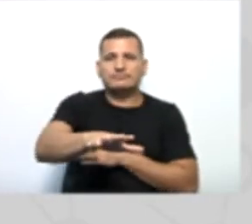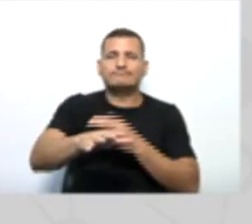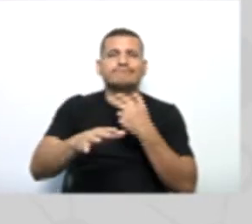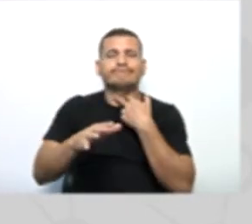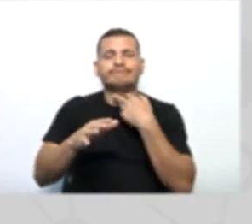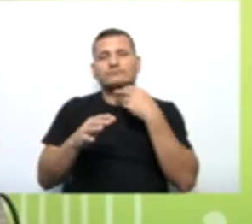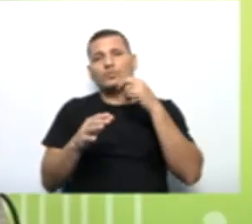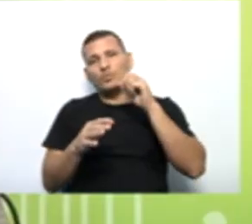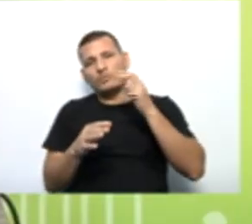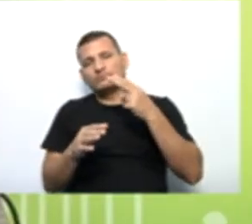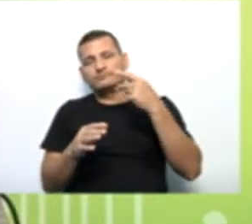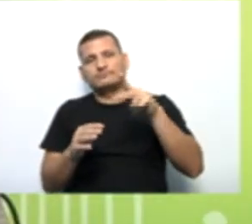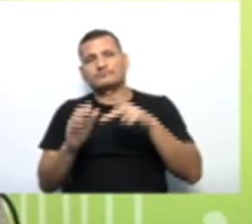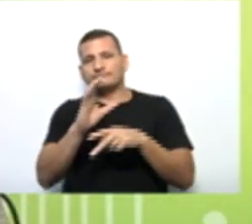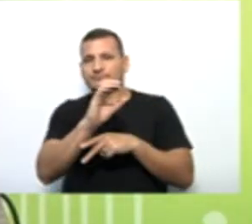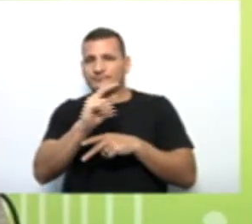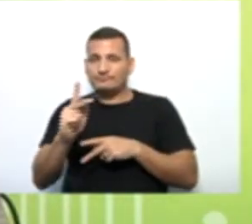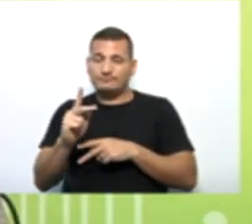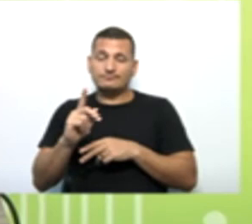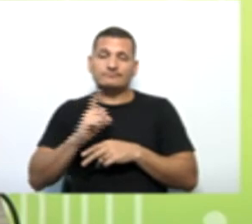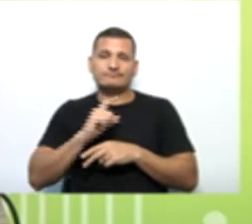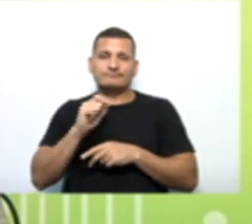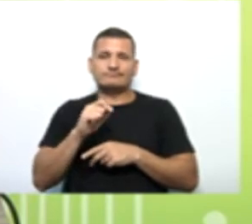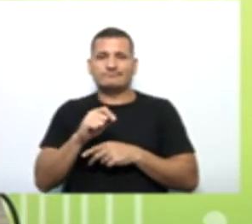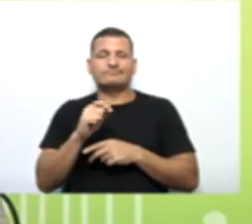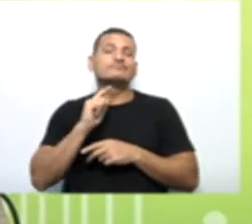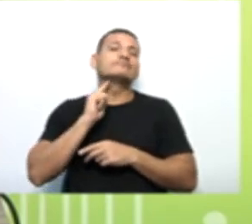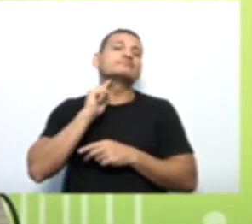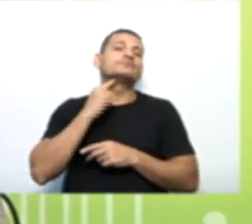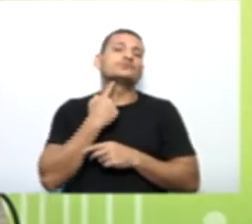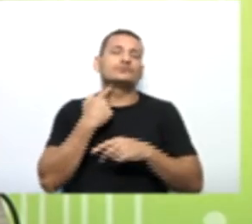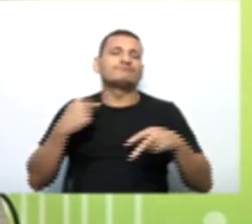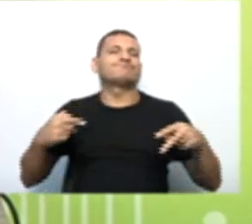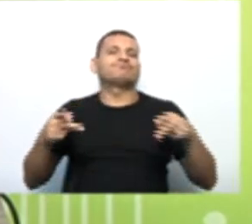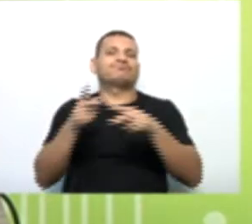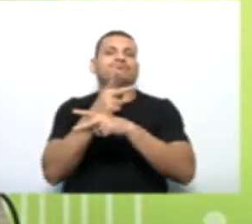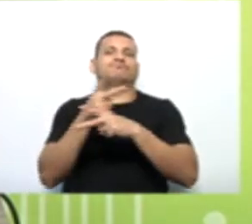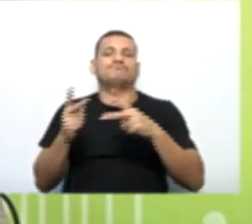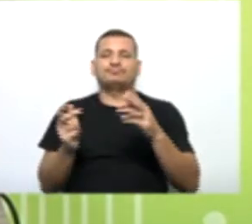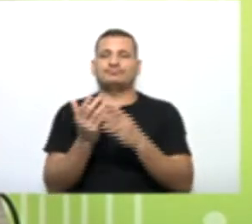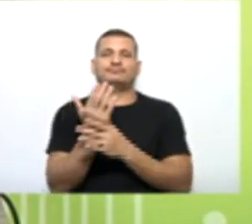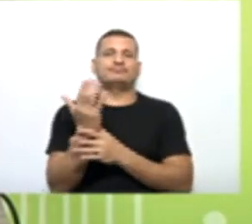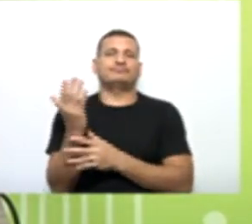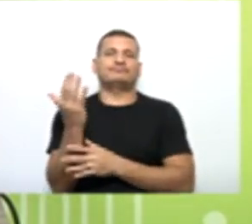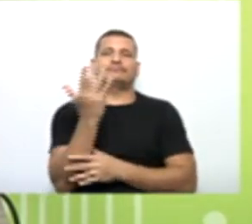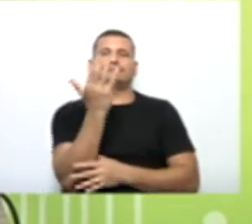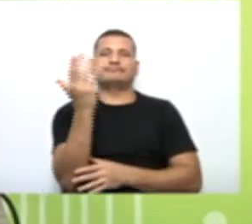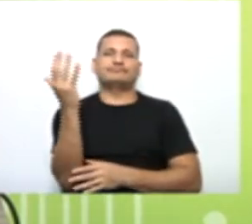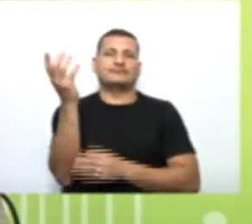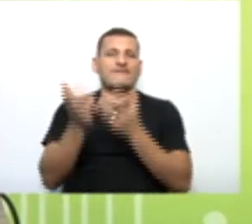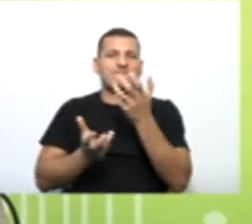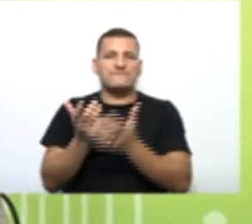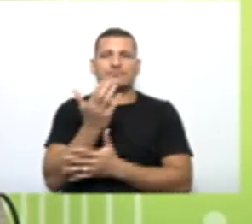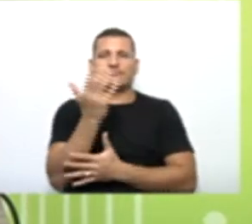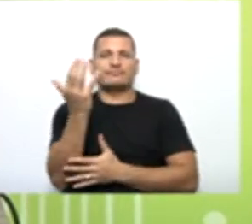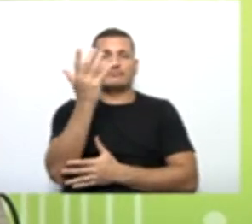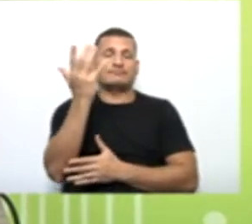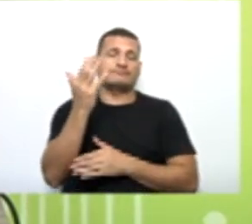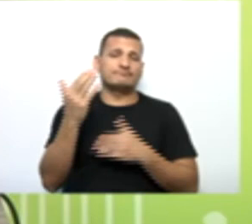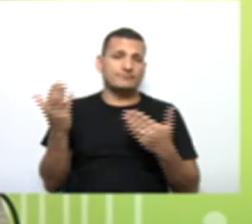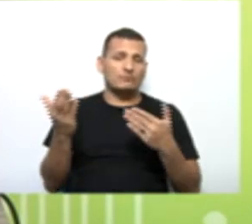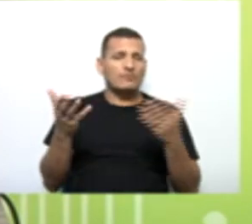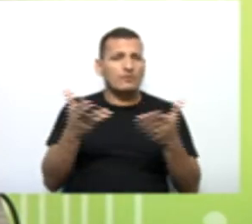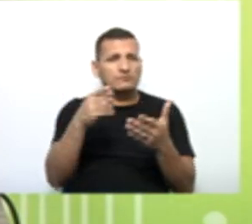ar. Puxa vida, isso é realmente inaceitável, ainda mais agora sabendo do conteúdo, conhecendo,